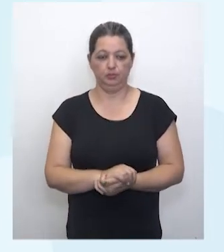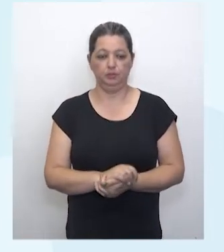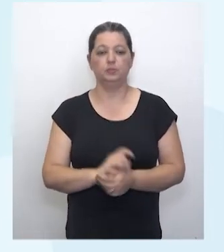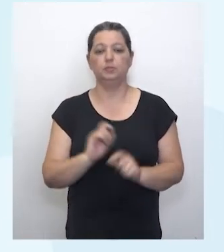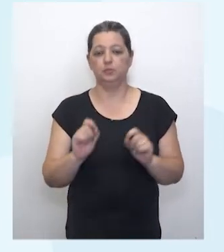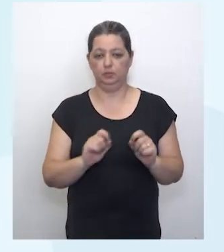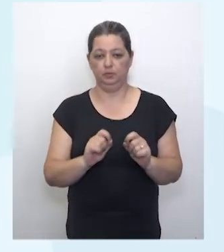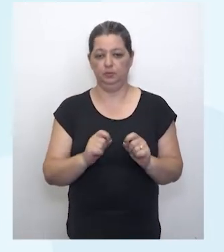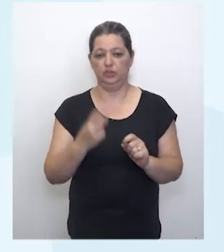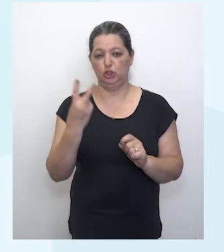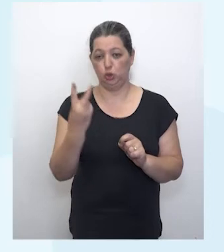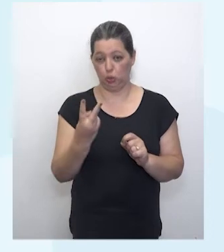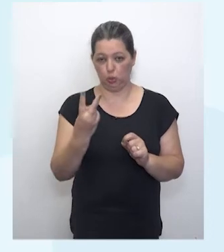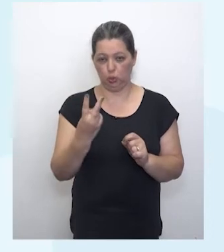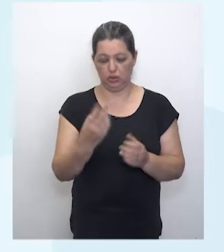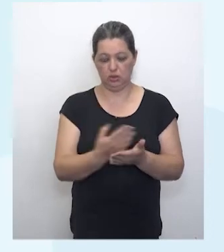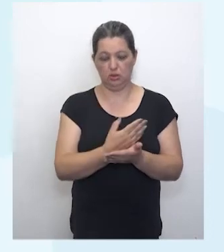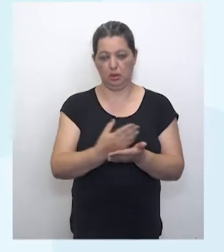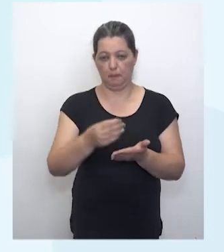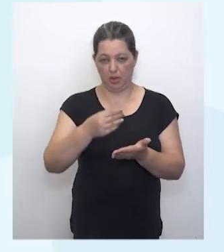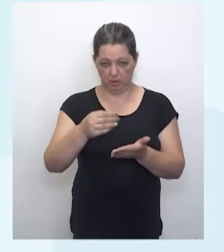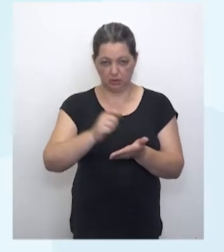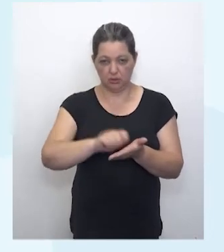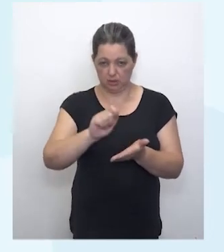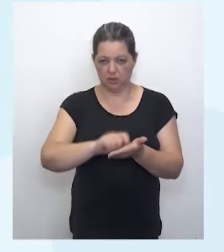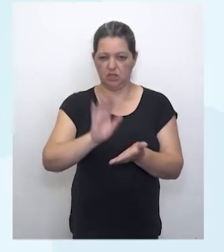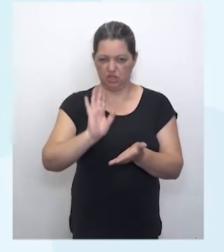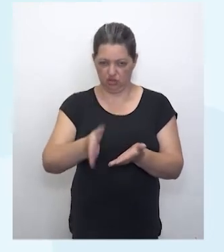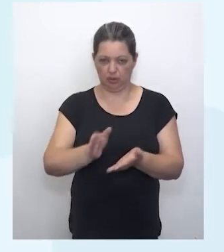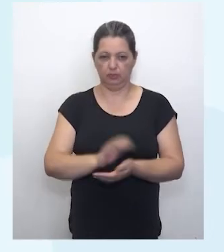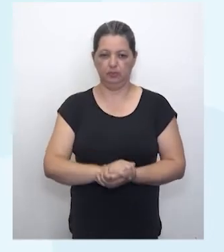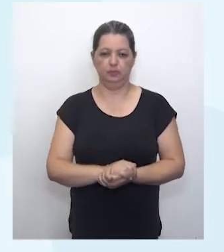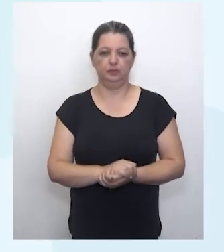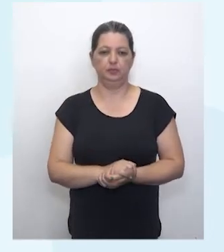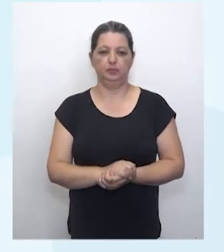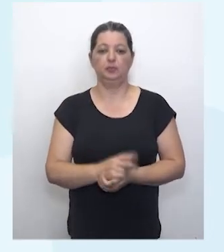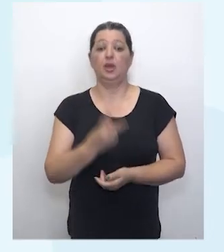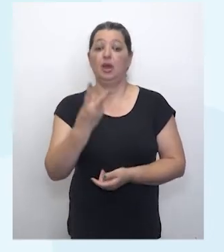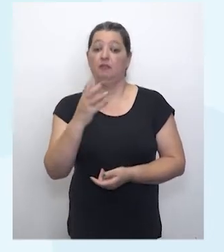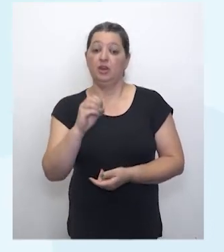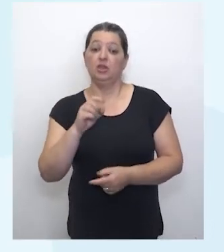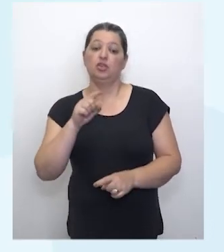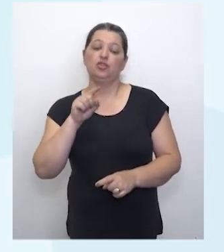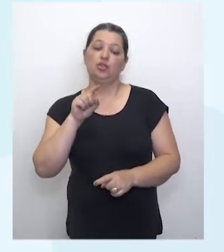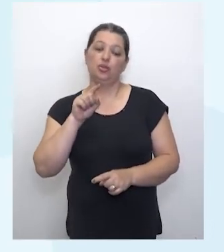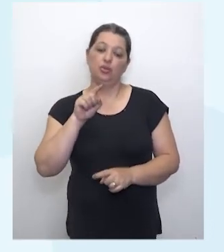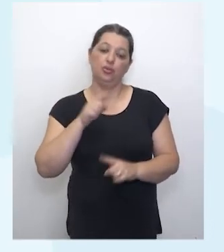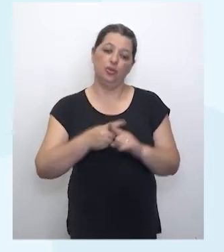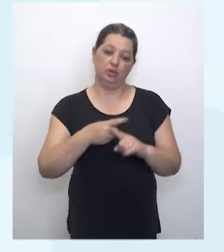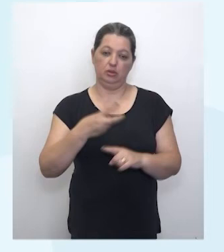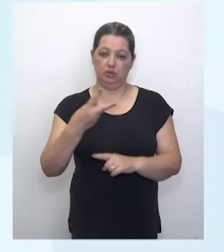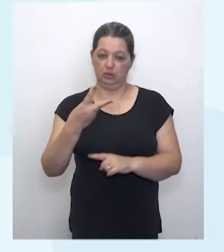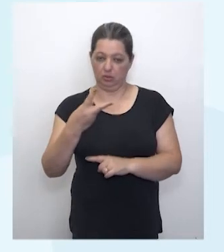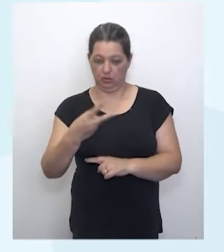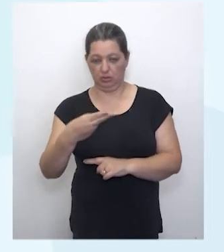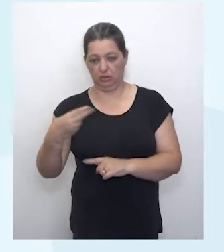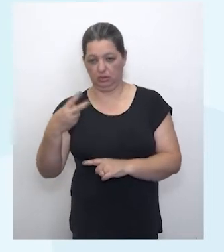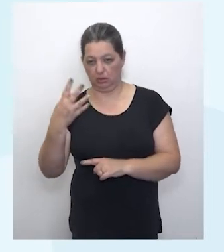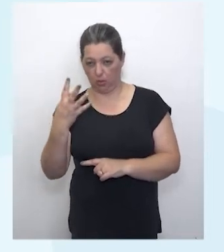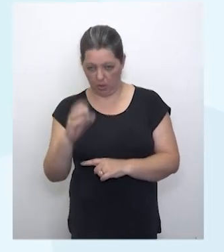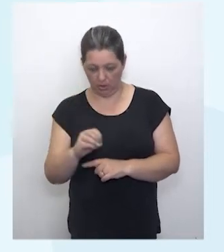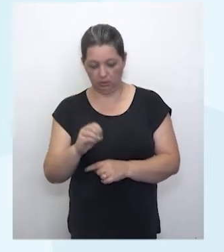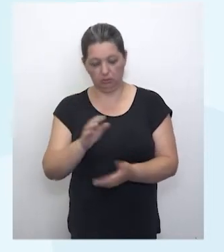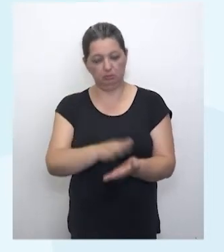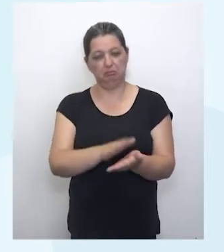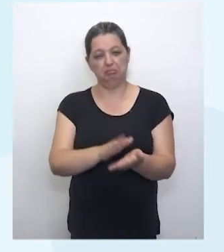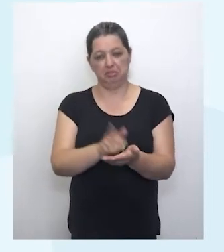representam 2 páginas escritas. Muito bem. 20 vezes 2, 40. Então, parabéns para